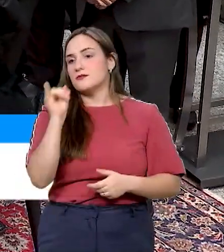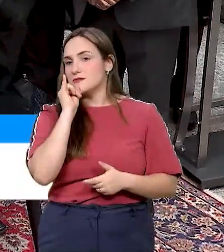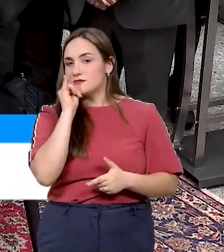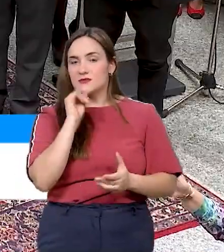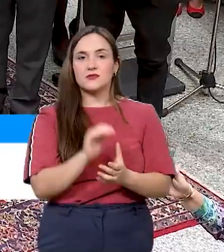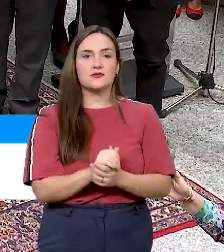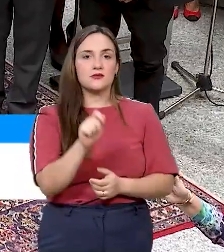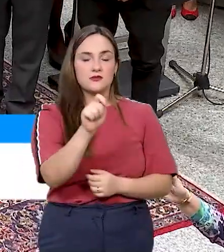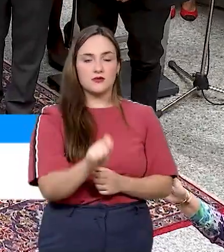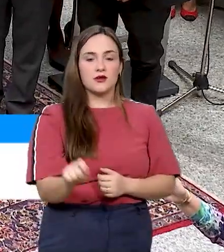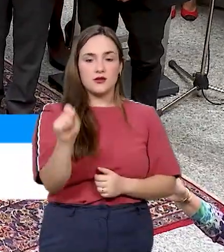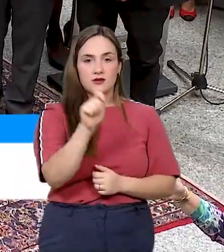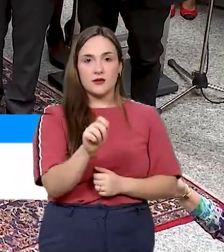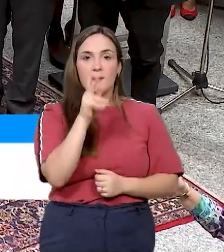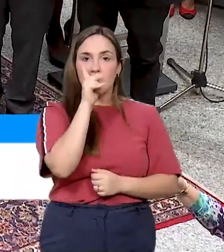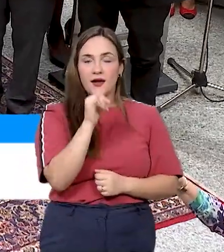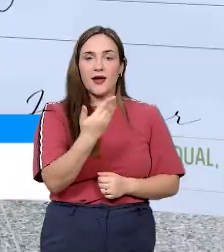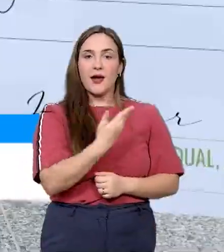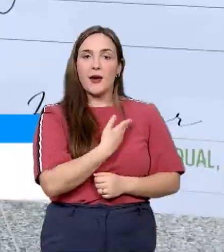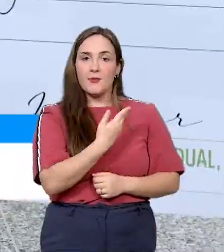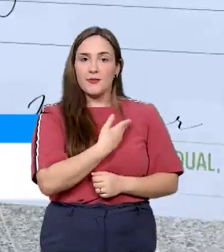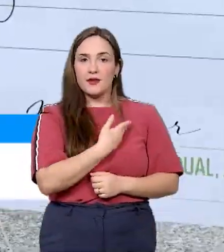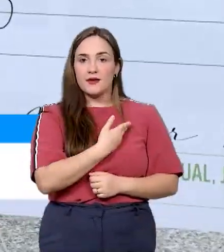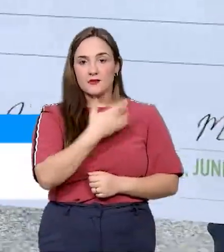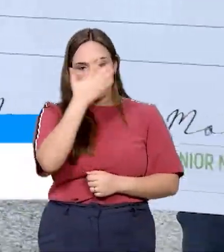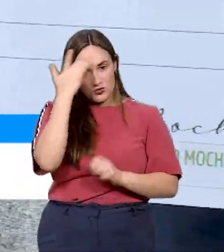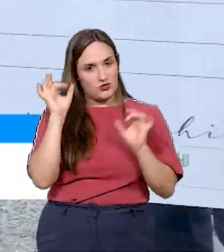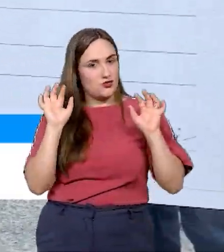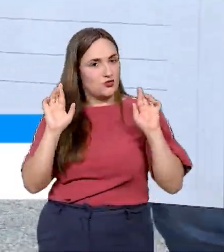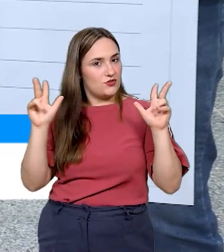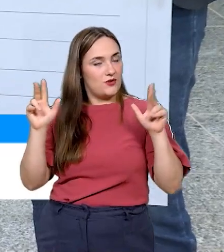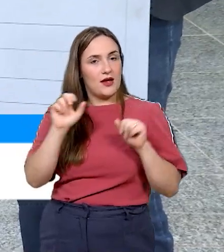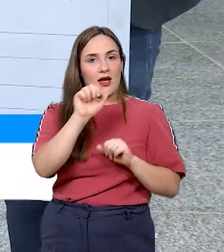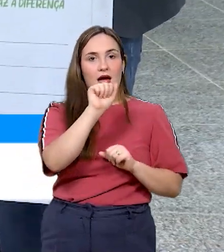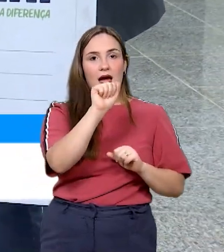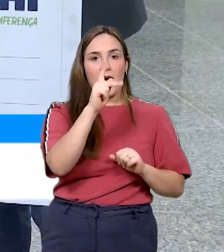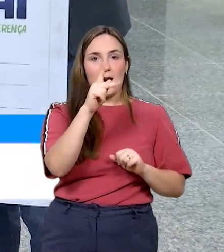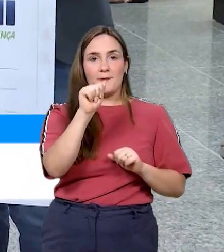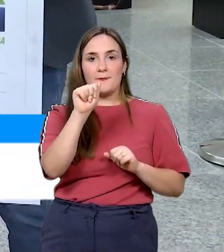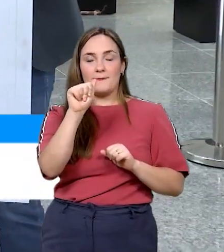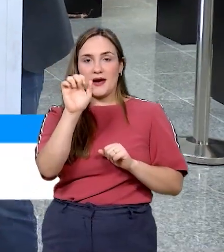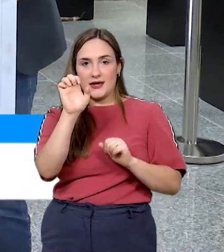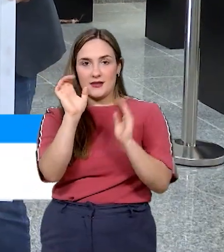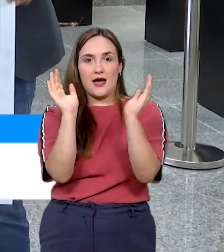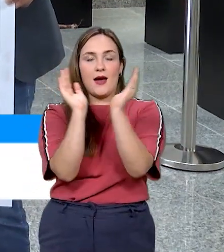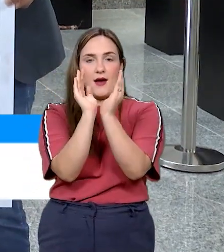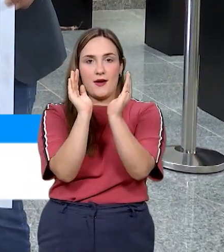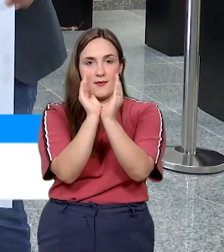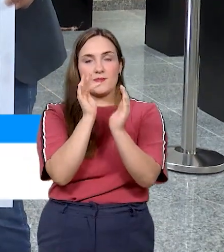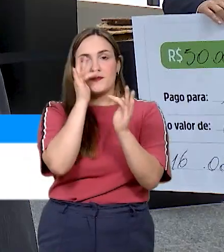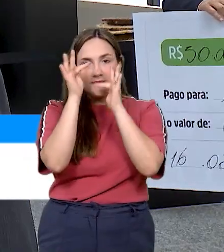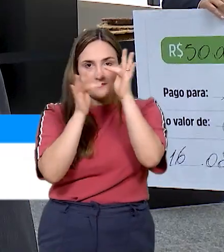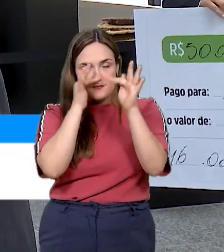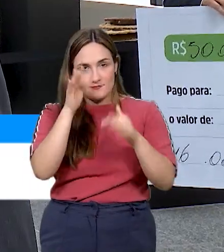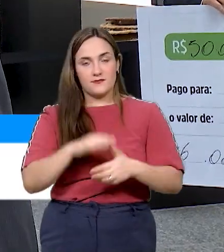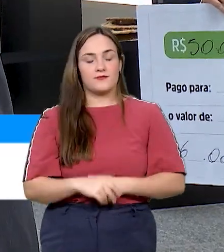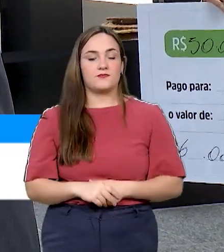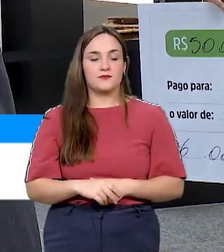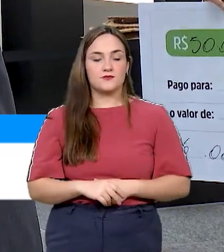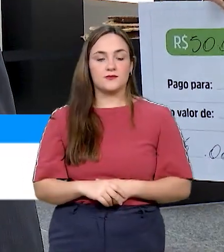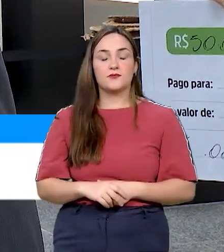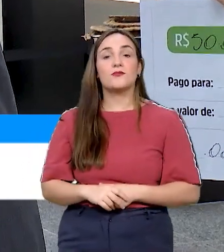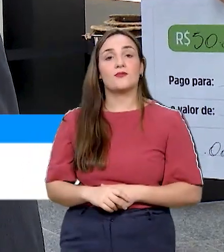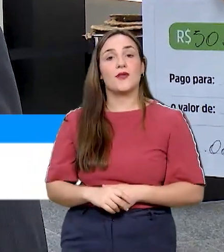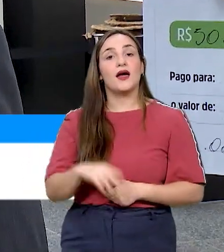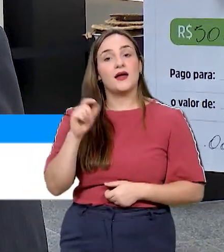foram contempladas, entre elas a Associação de Pais e Amigos dos Excepcionais, a APAES-MS. Hoje,